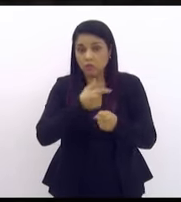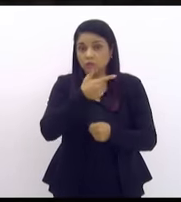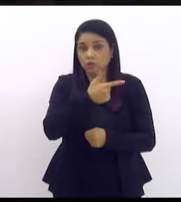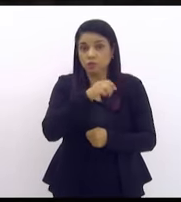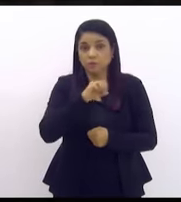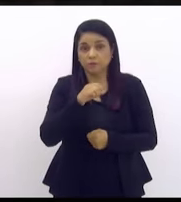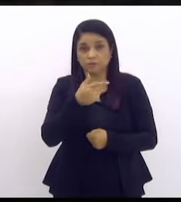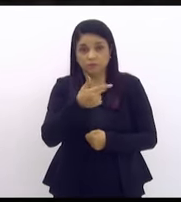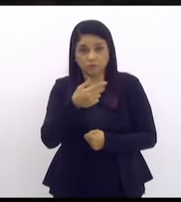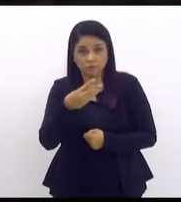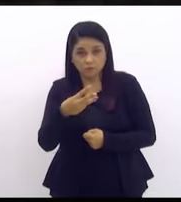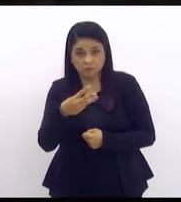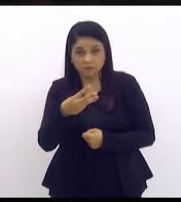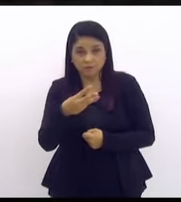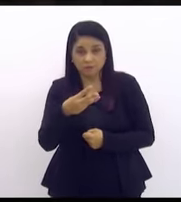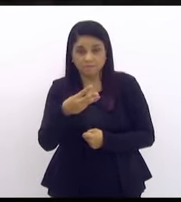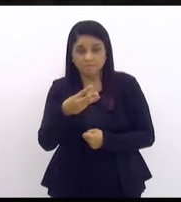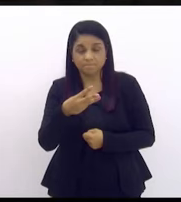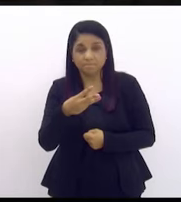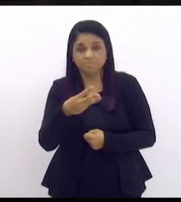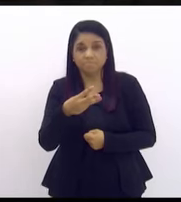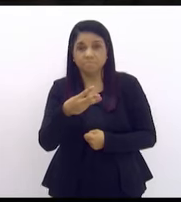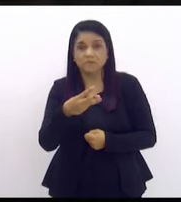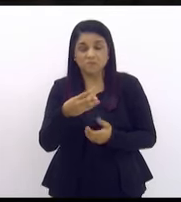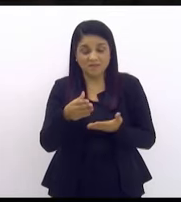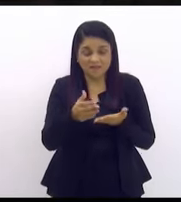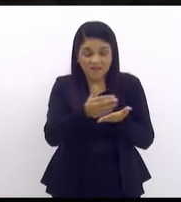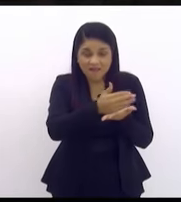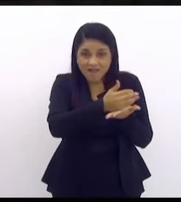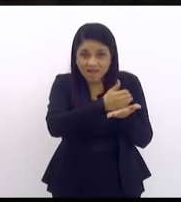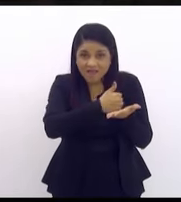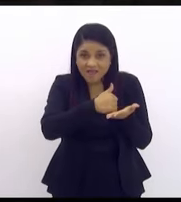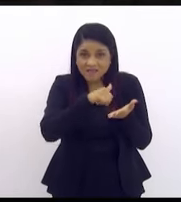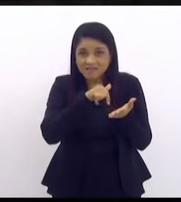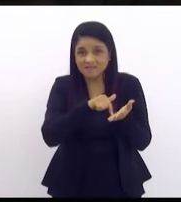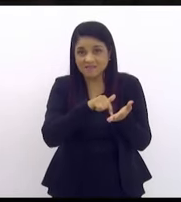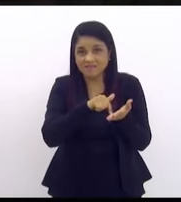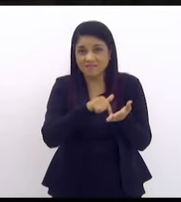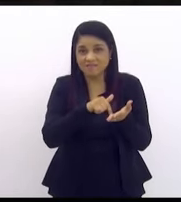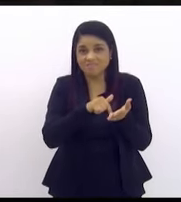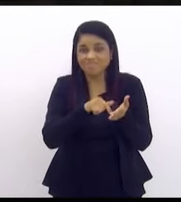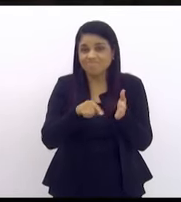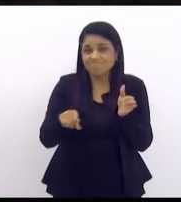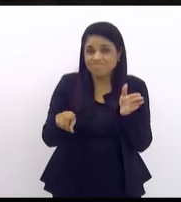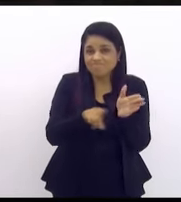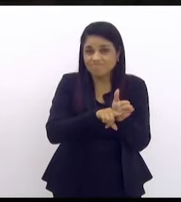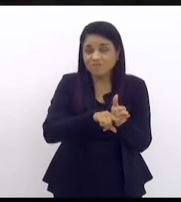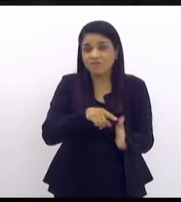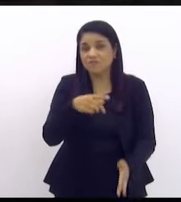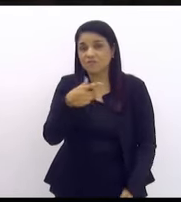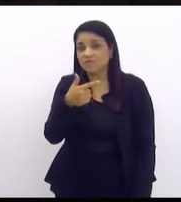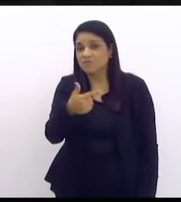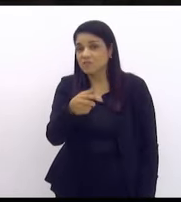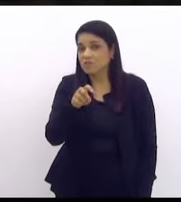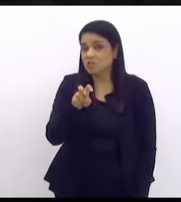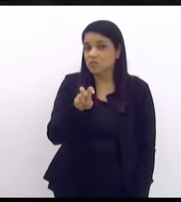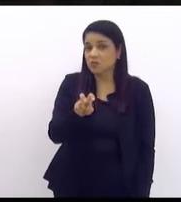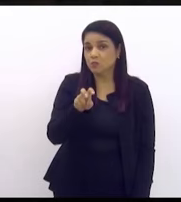está previsto uma renúncia de receita na ordem de 25 bilhões. Vamos